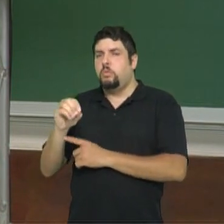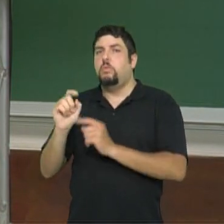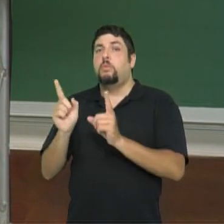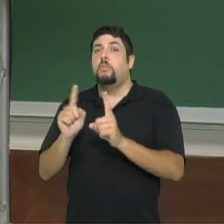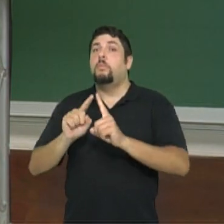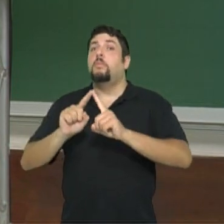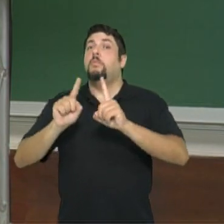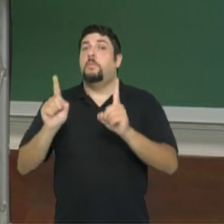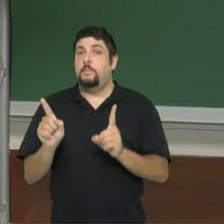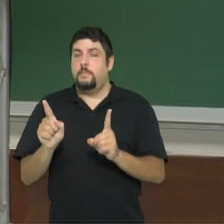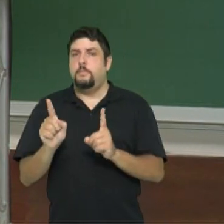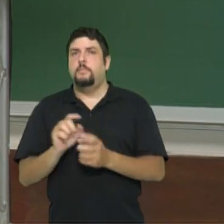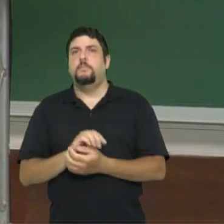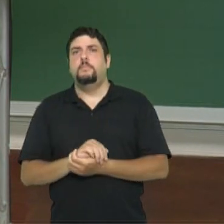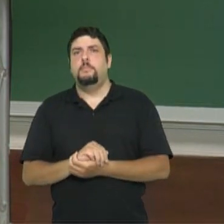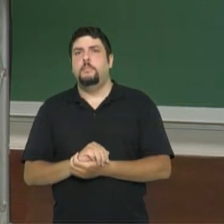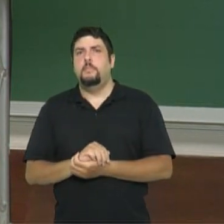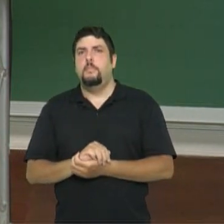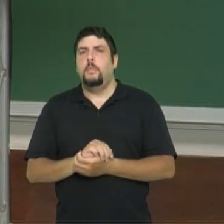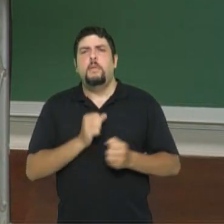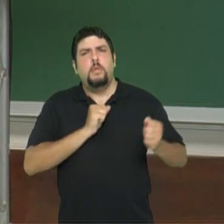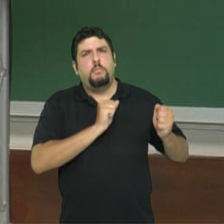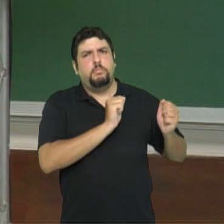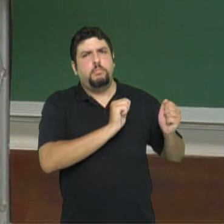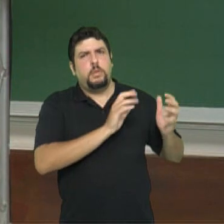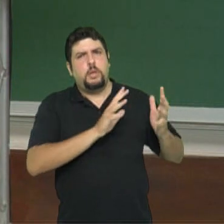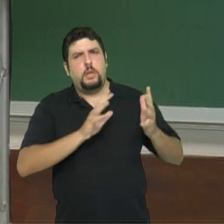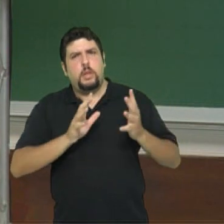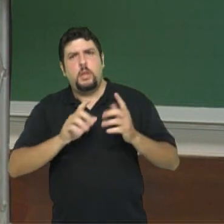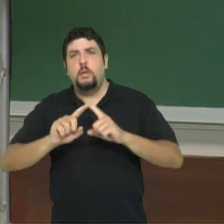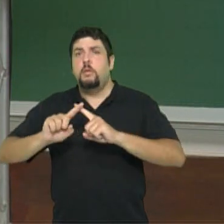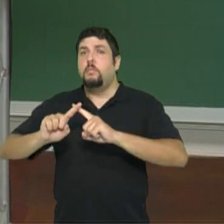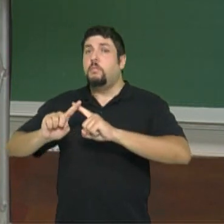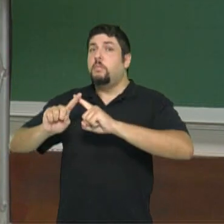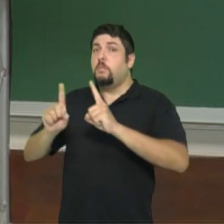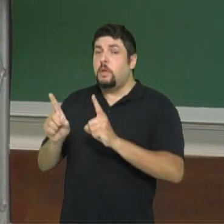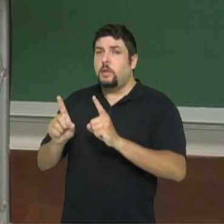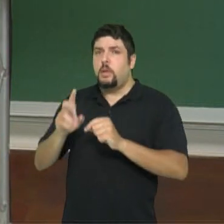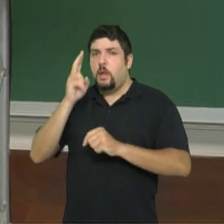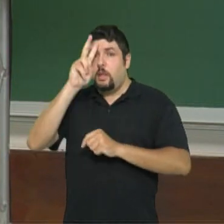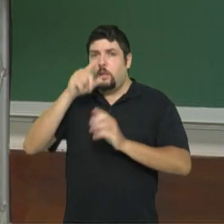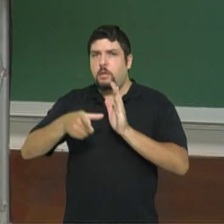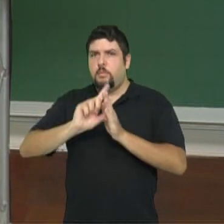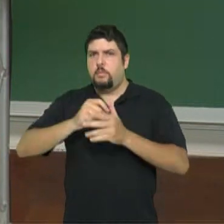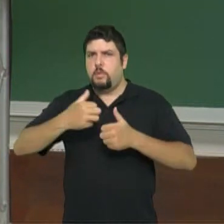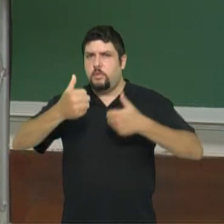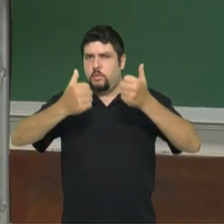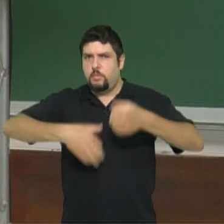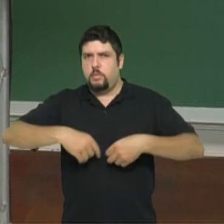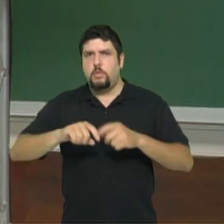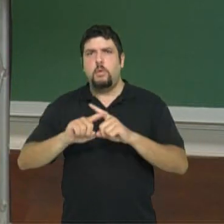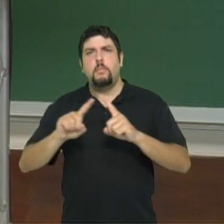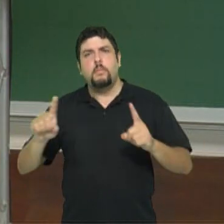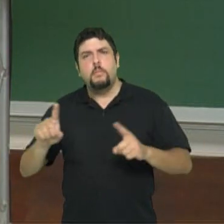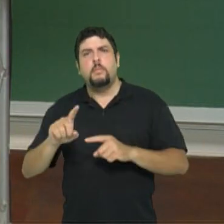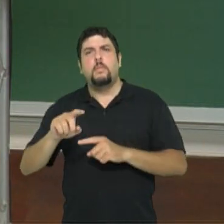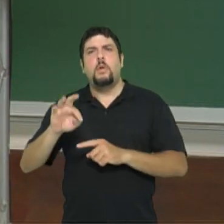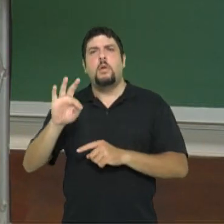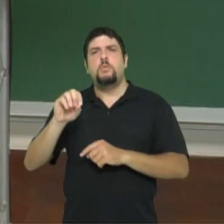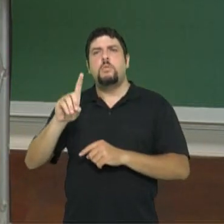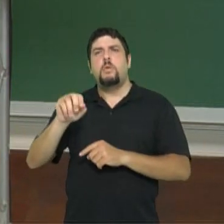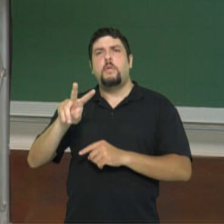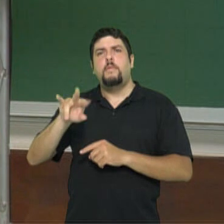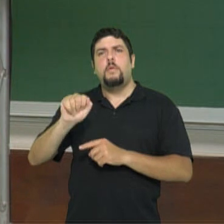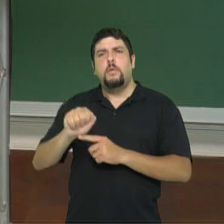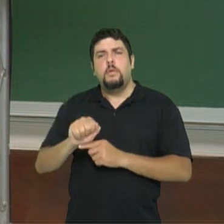contudo, ou seja, tem, mas, lembra que nós falamos aqui nos slides anteriores? Mas, todavia,